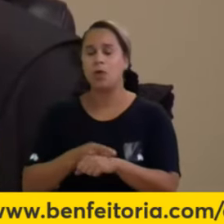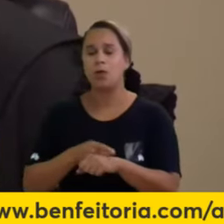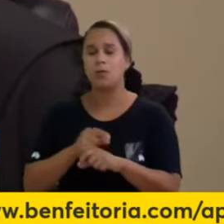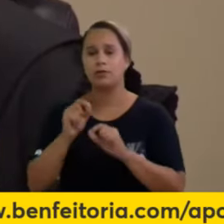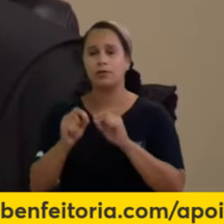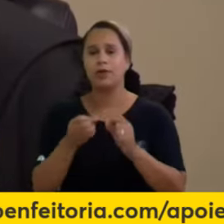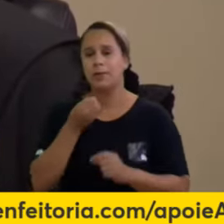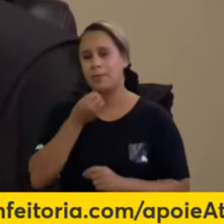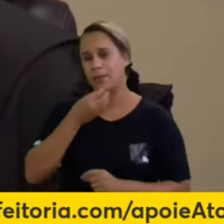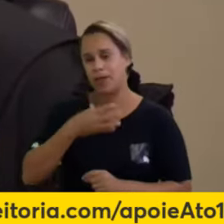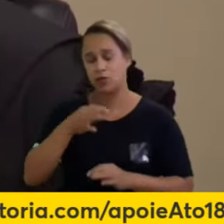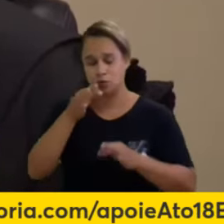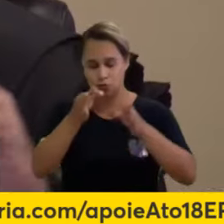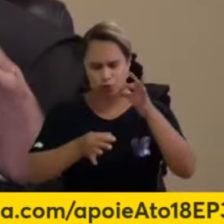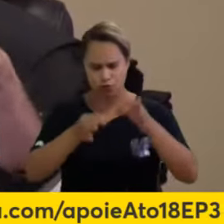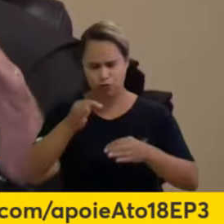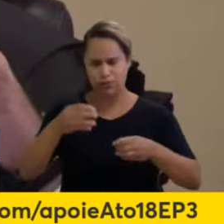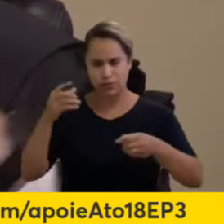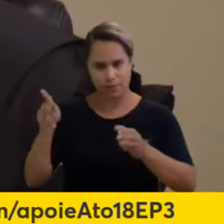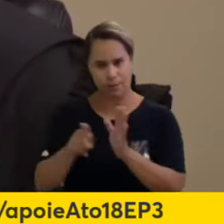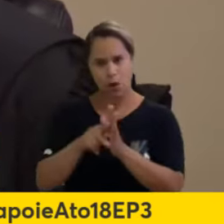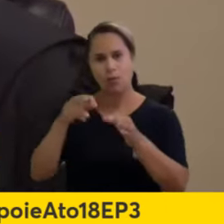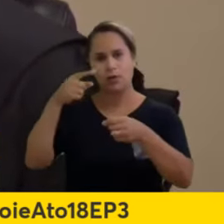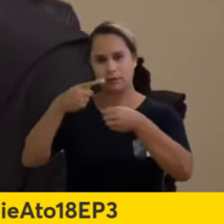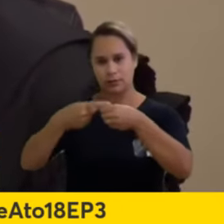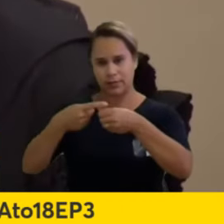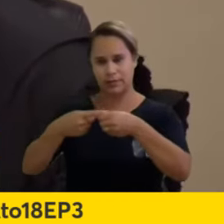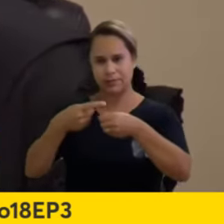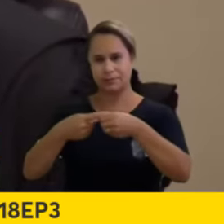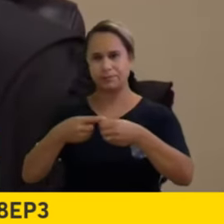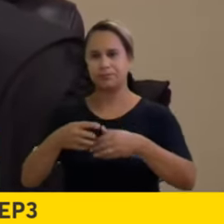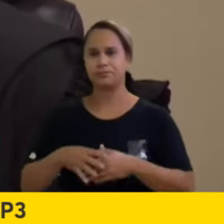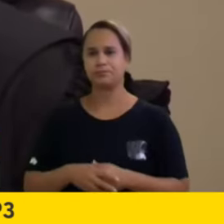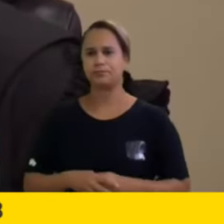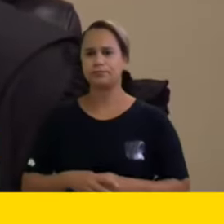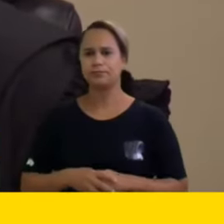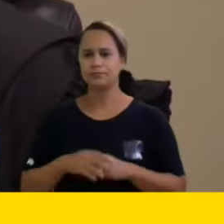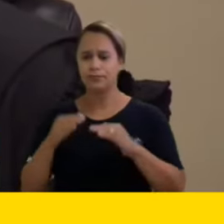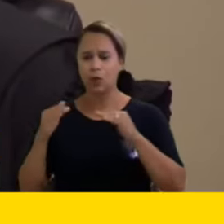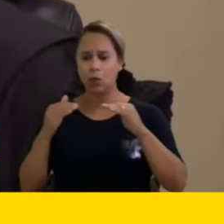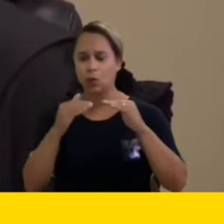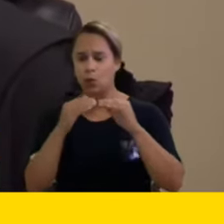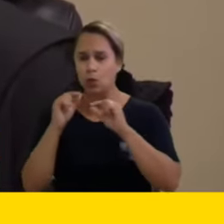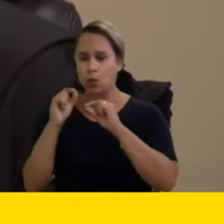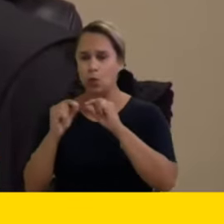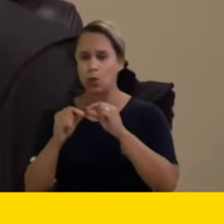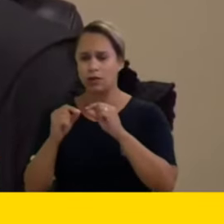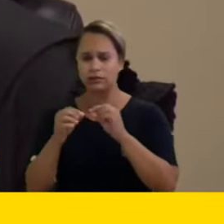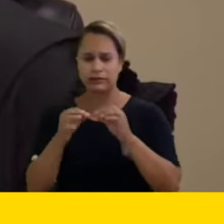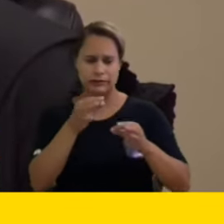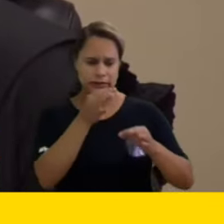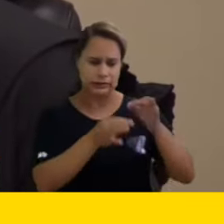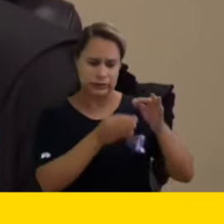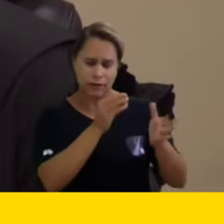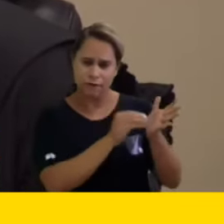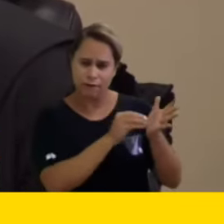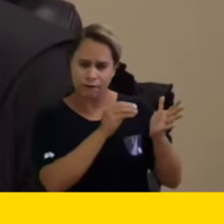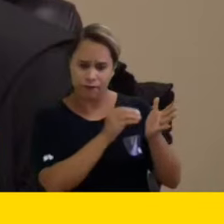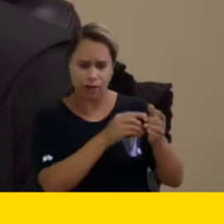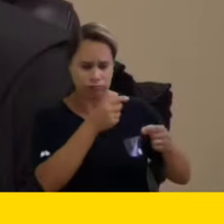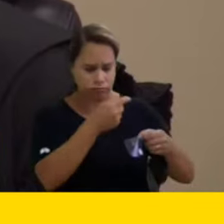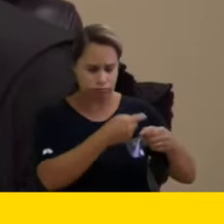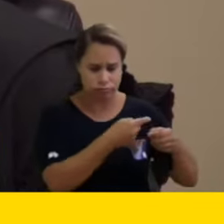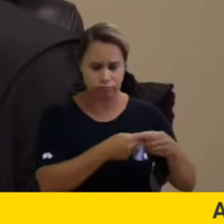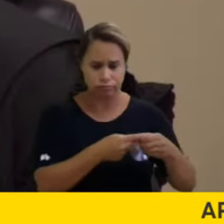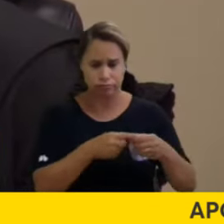justiça da cidade ainda que a justiça para Sócrates coincidisse com a injustiça da cidade Sócrates não deseja escapar